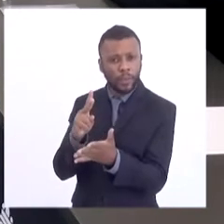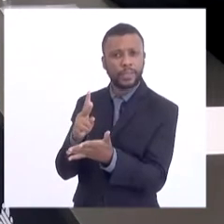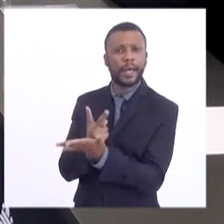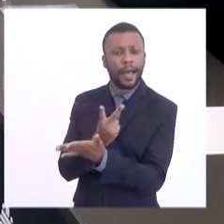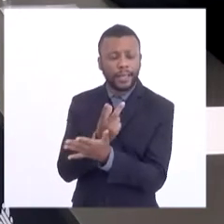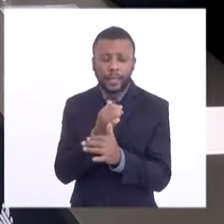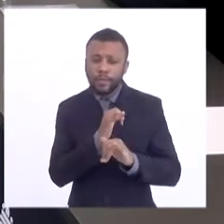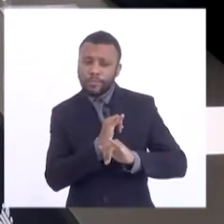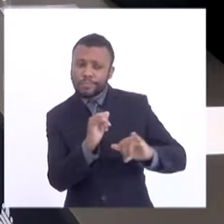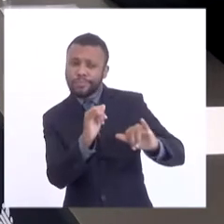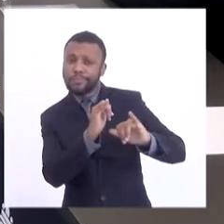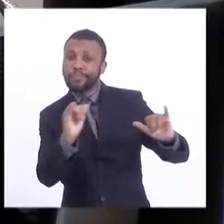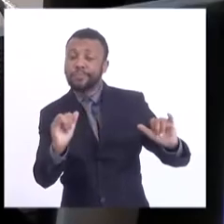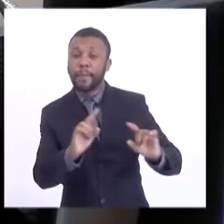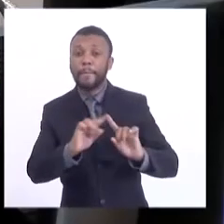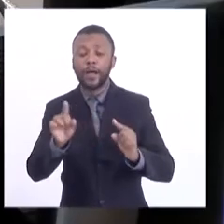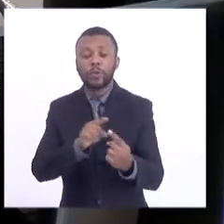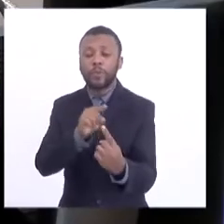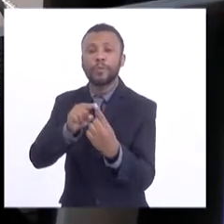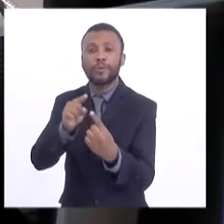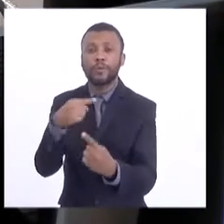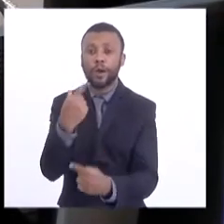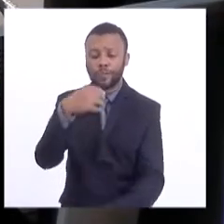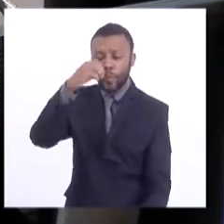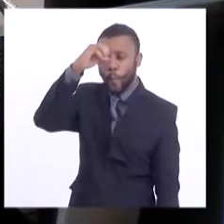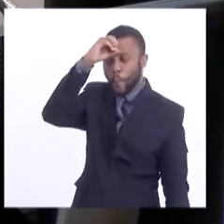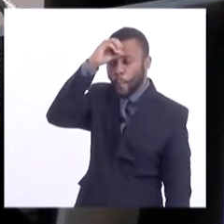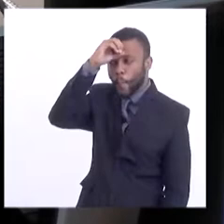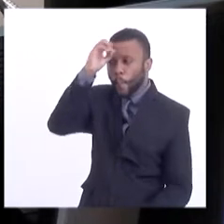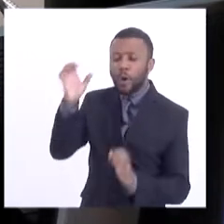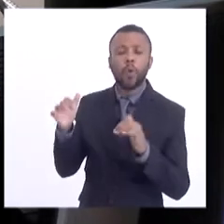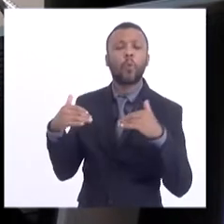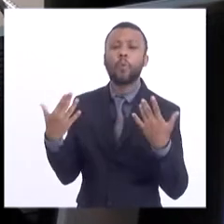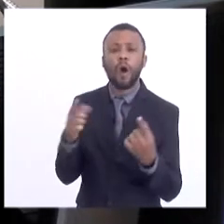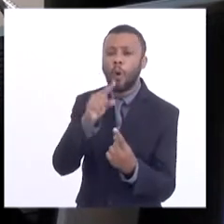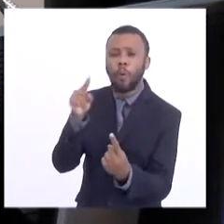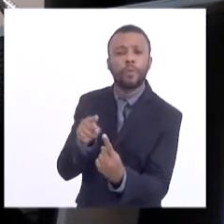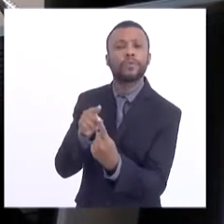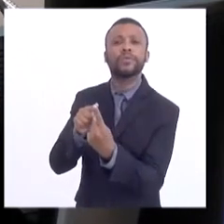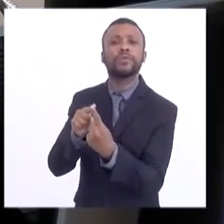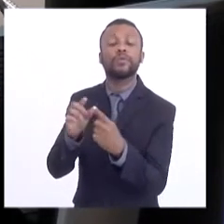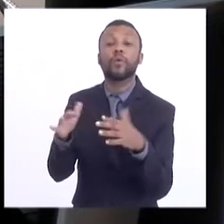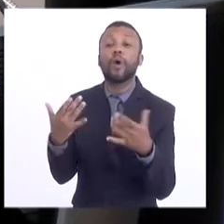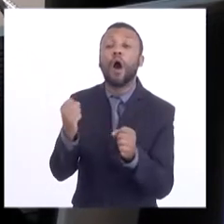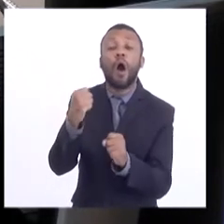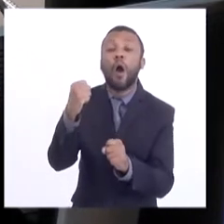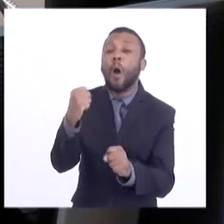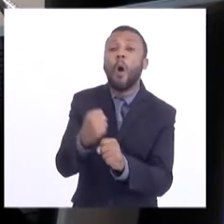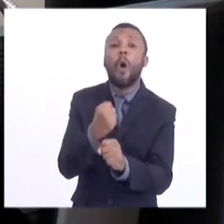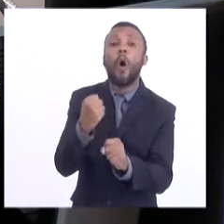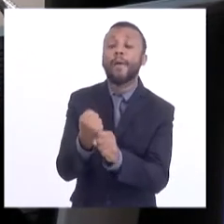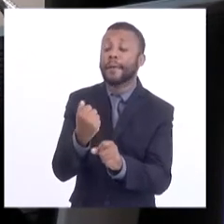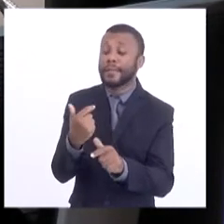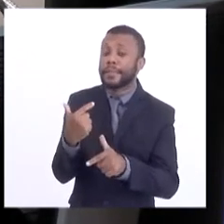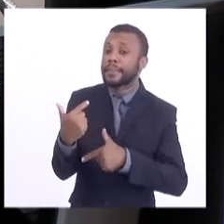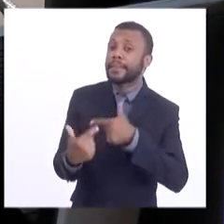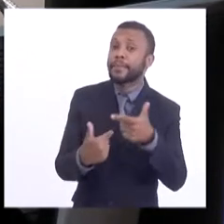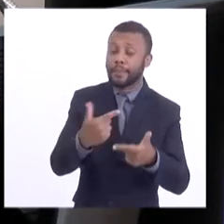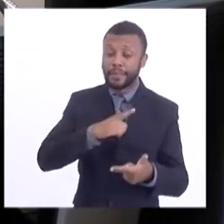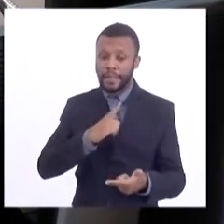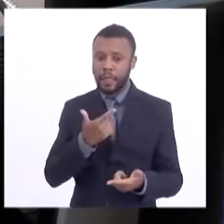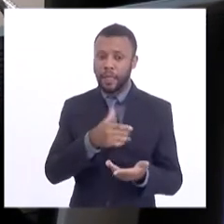sabemos Qual é o objetivo não é não sabemos que obras vão gerar esse